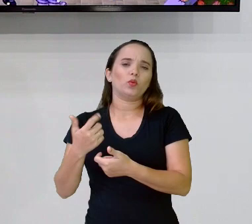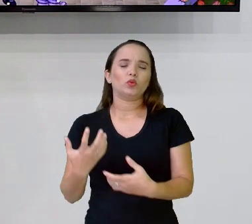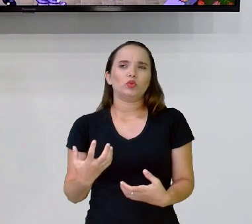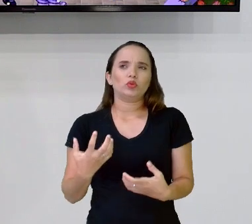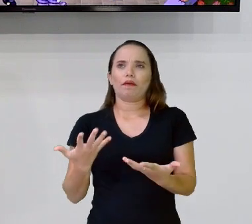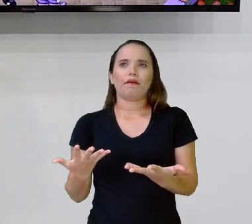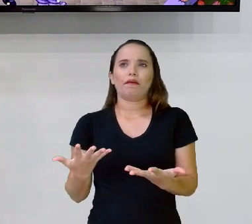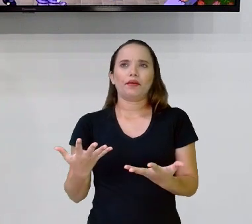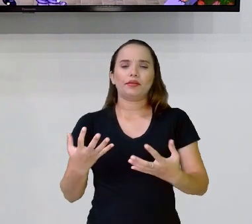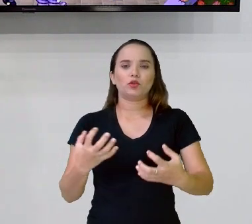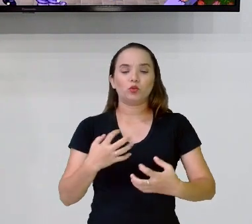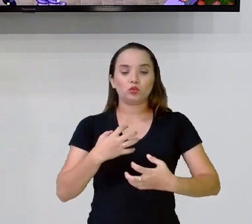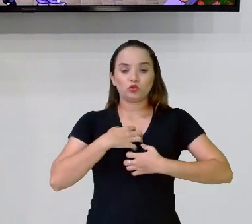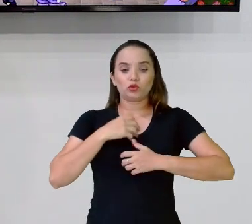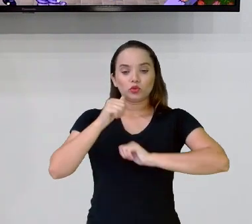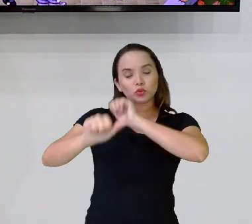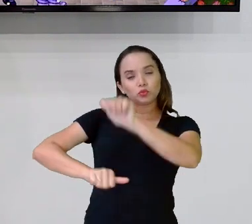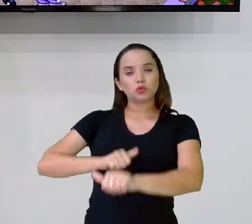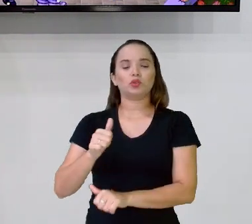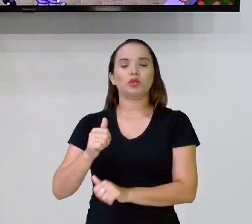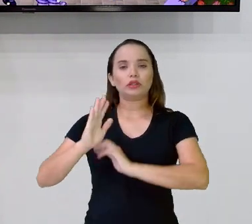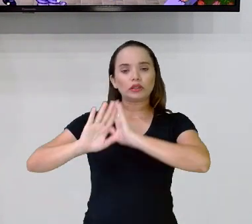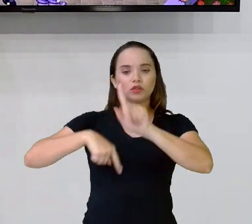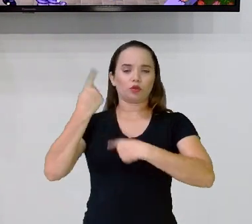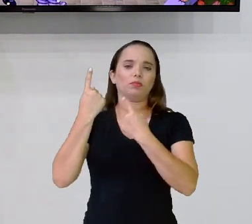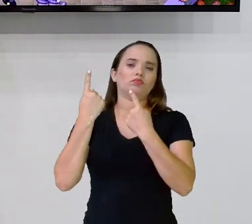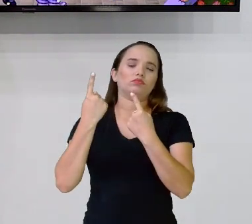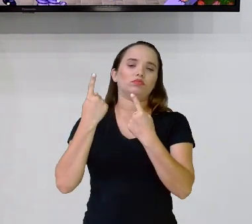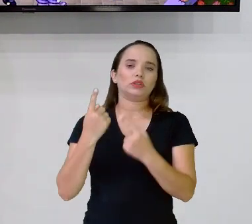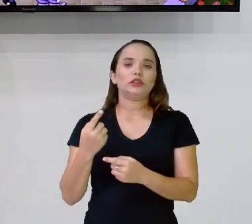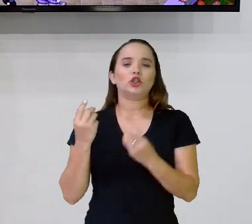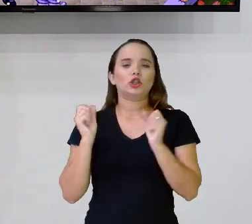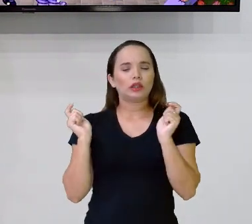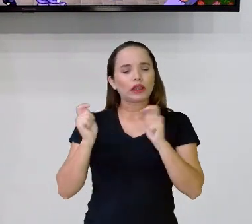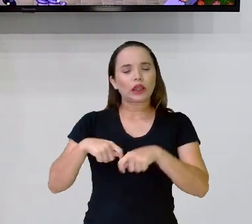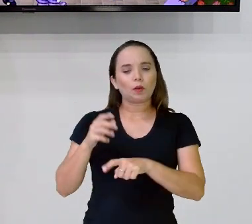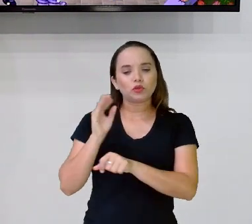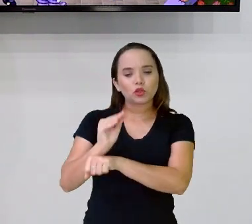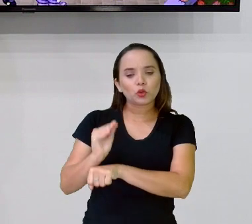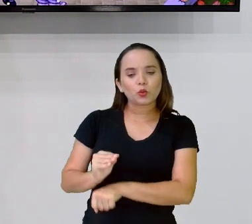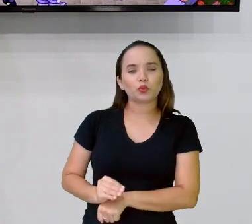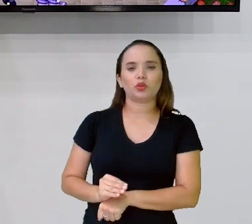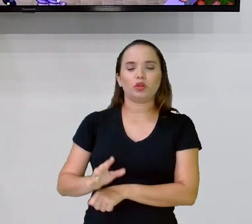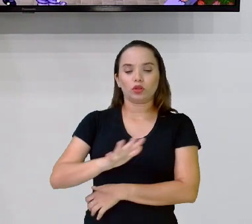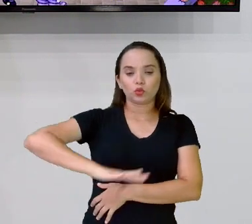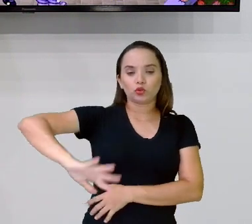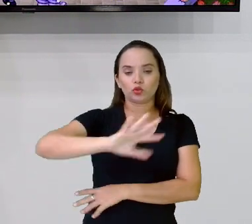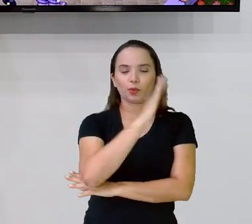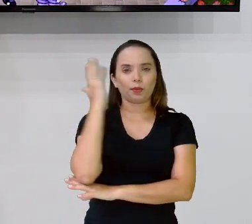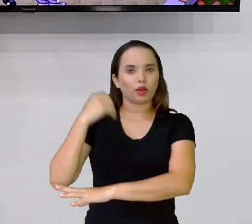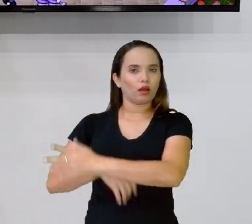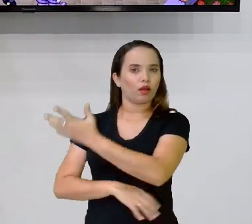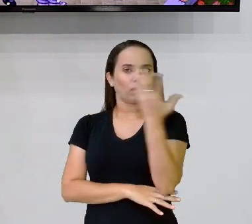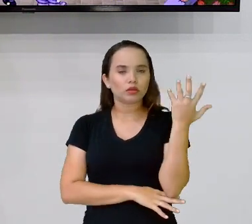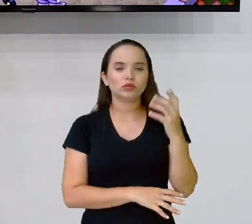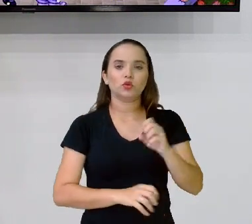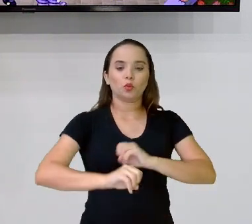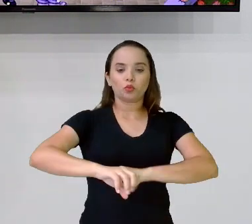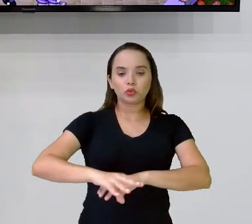forma transformadora, que a gente possa preservar esse nosso meio ambiente, né, que a gente tenha uma